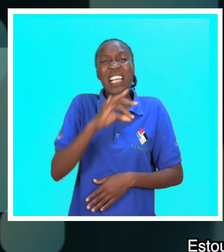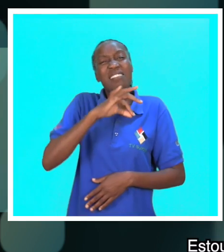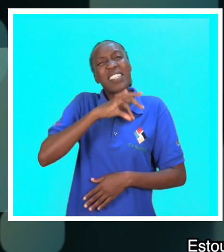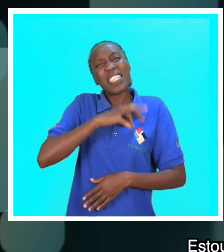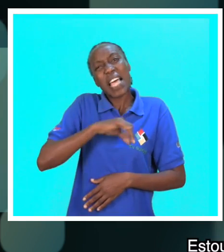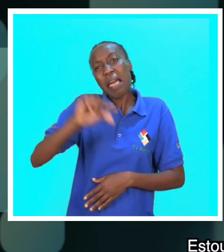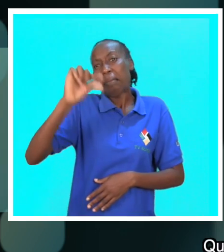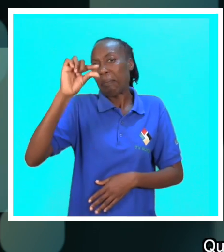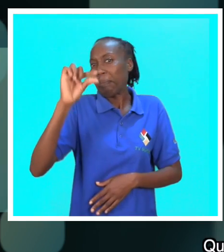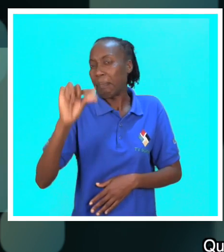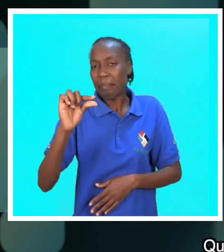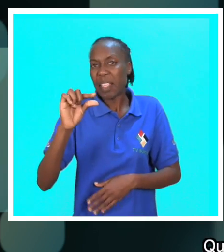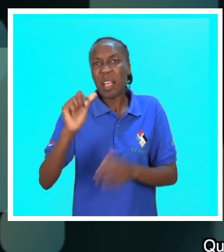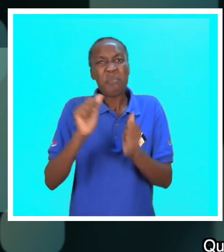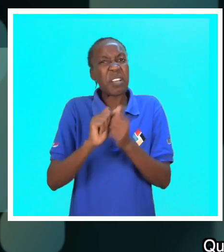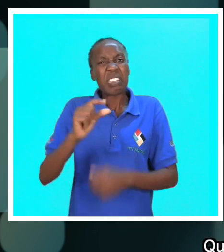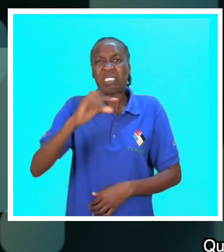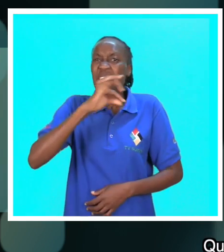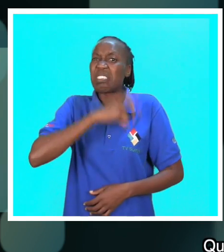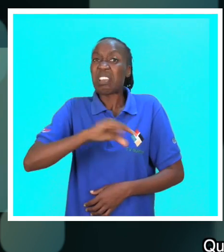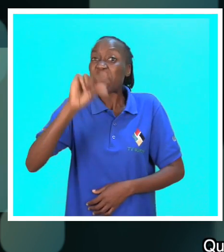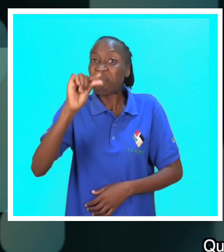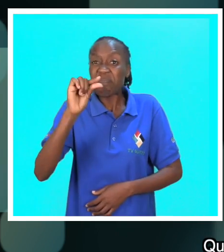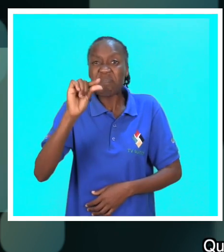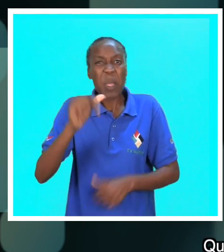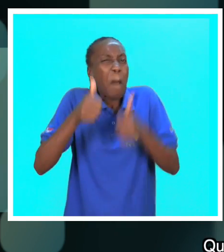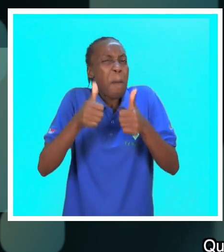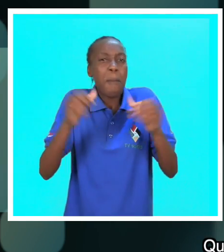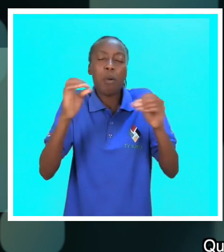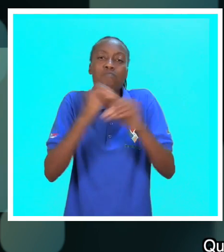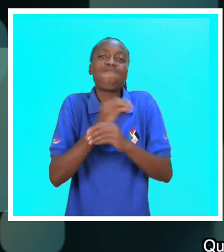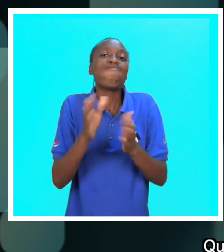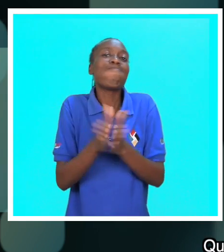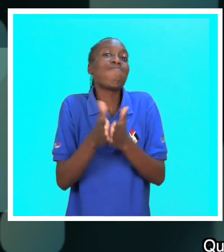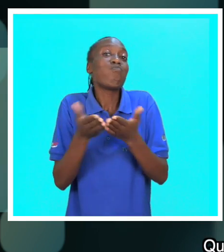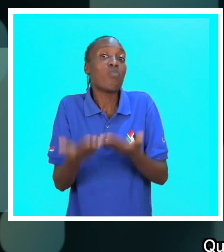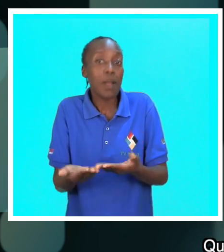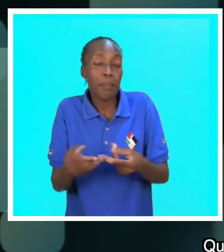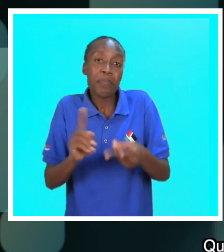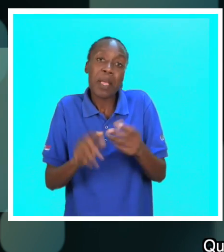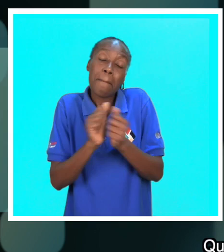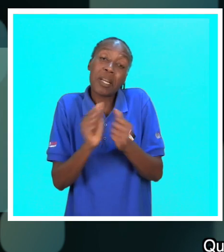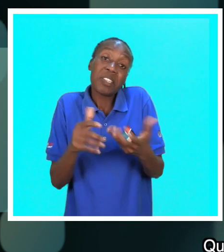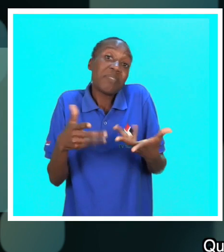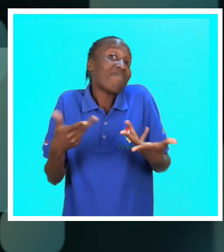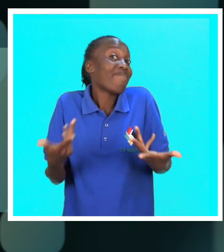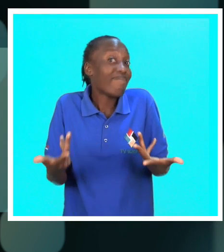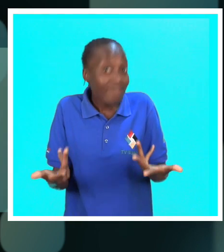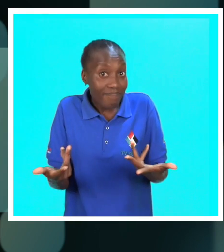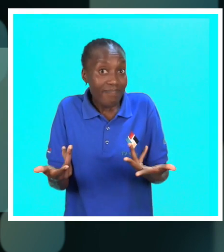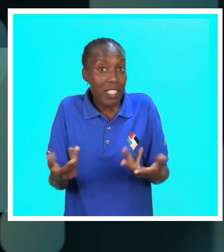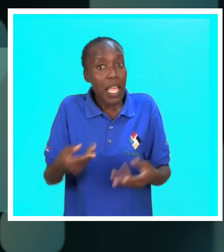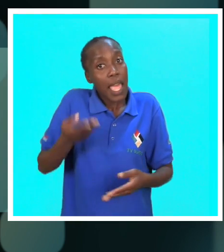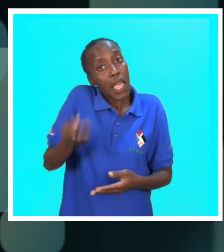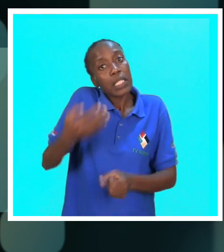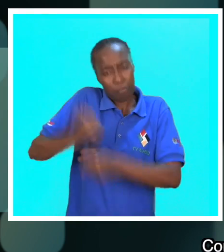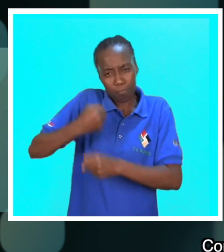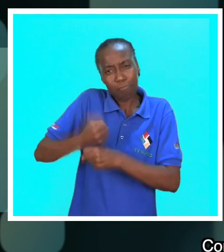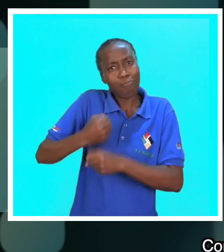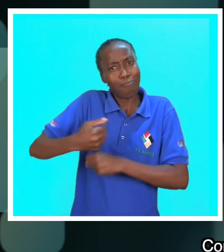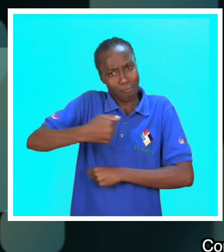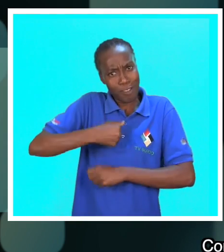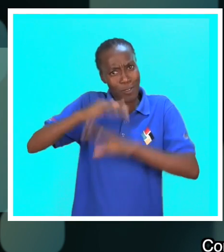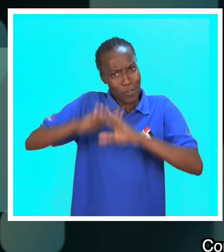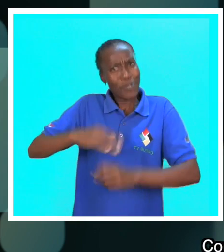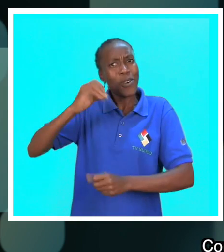mínimo investimento, né? Que não me corresponde para nada. Né? Não me corresponde para nada, mas do resto, pá, com esse trabalho que estou